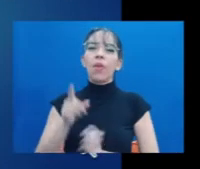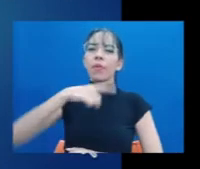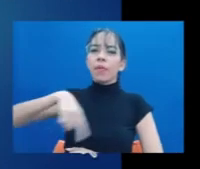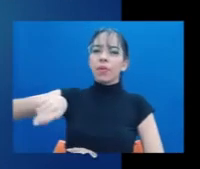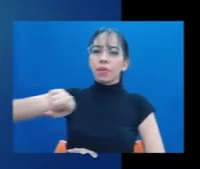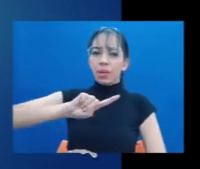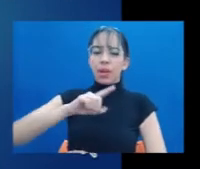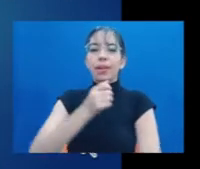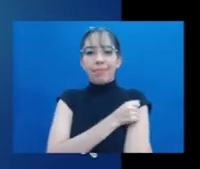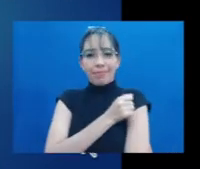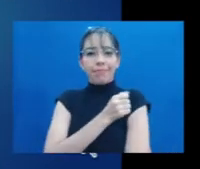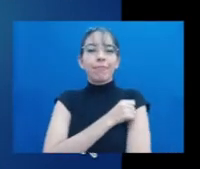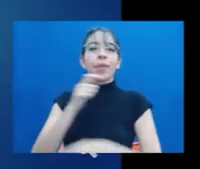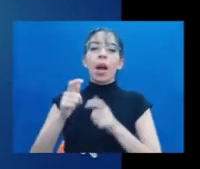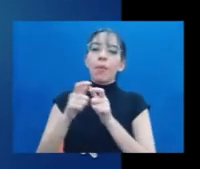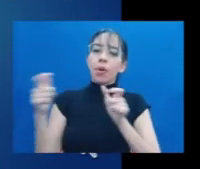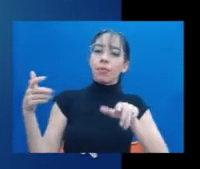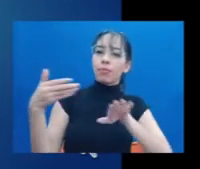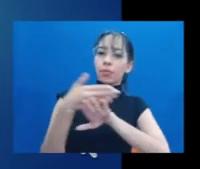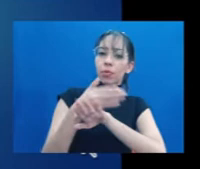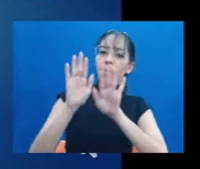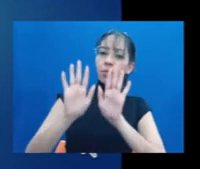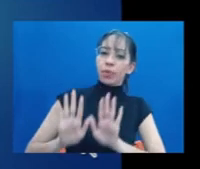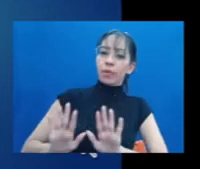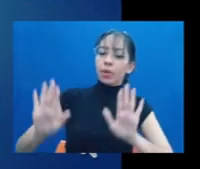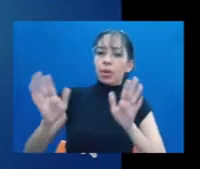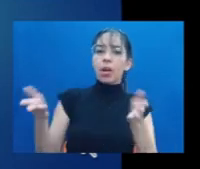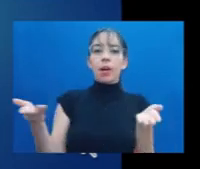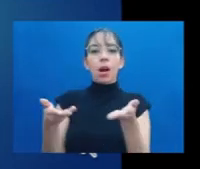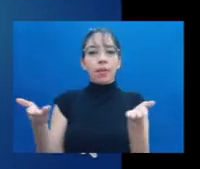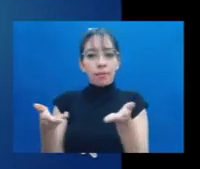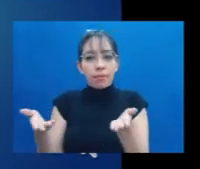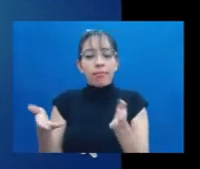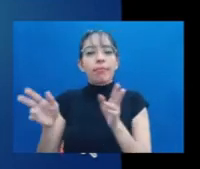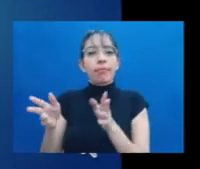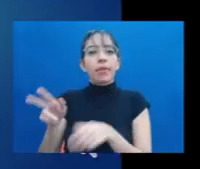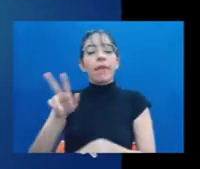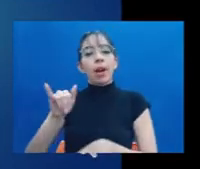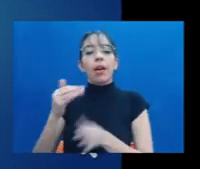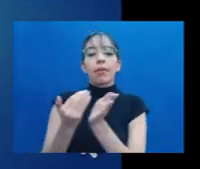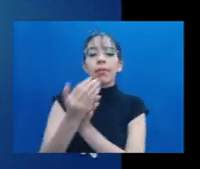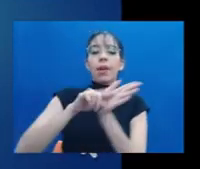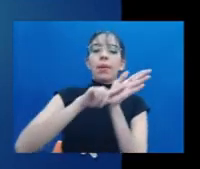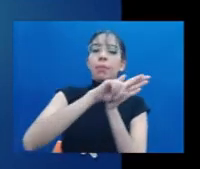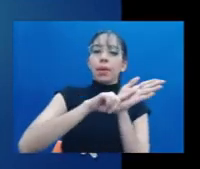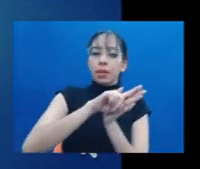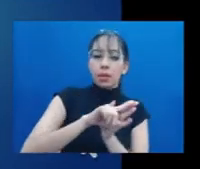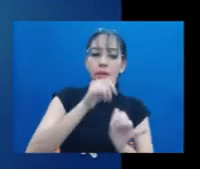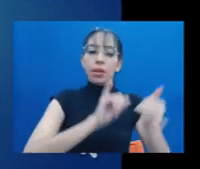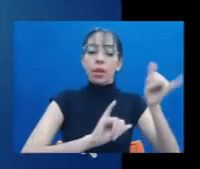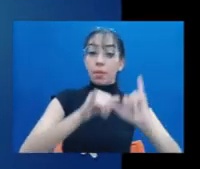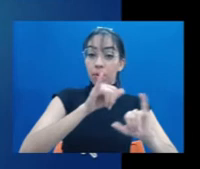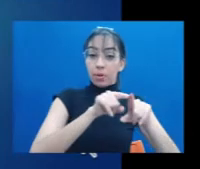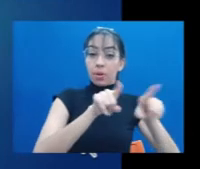A maioria de vocês entrou na universidade recentemente, podem vir aí a desenvolver pesquisas em laboratório